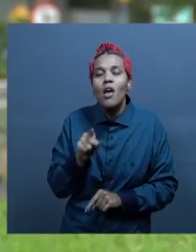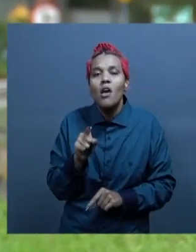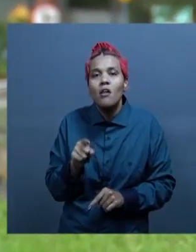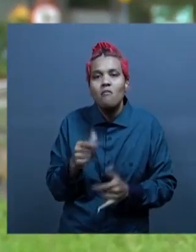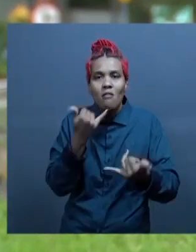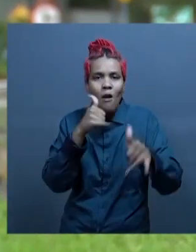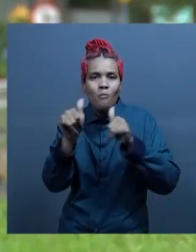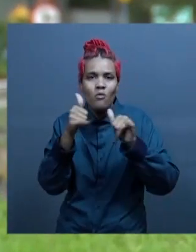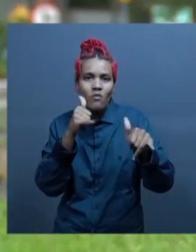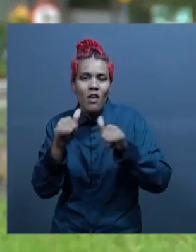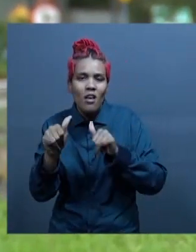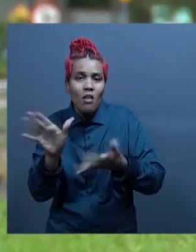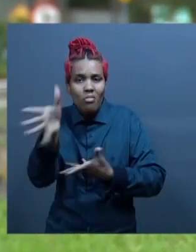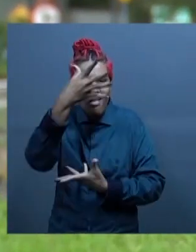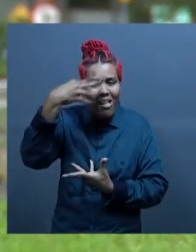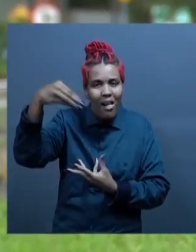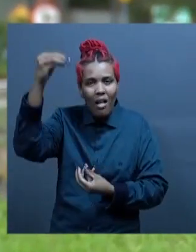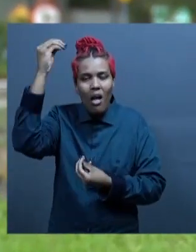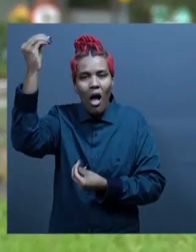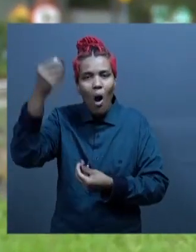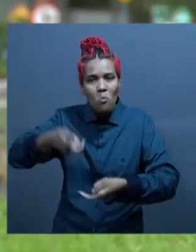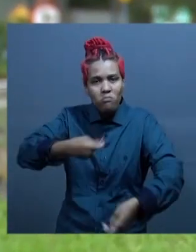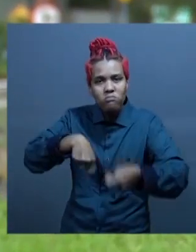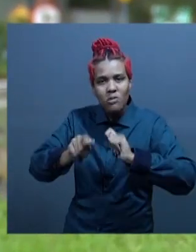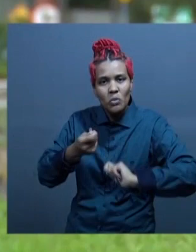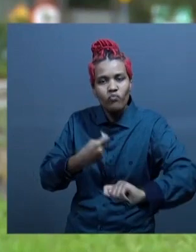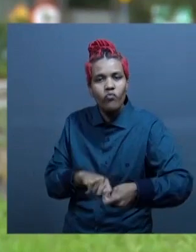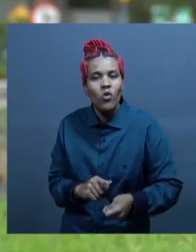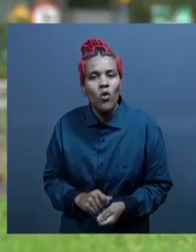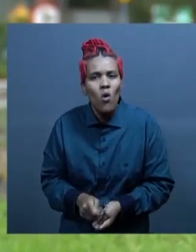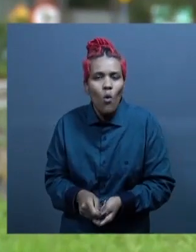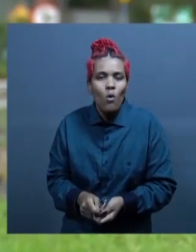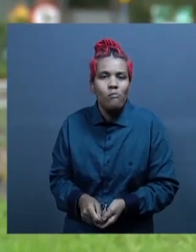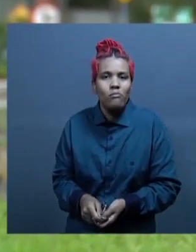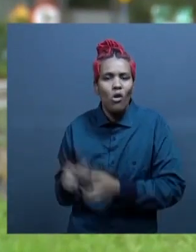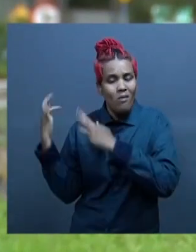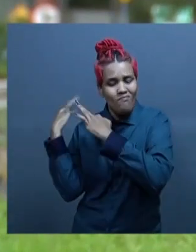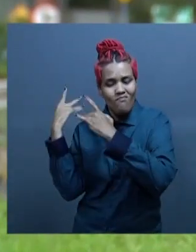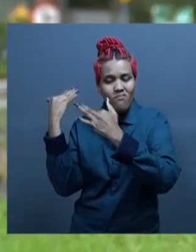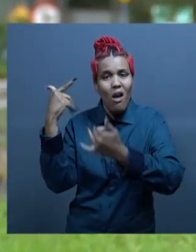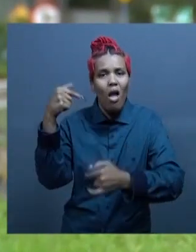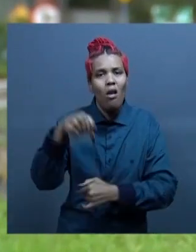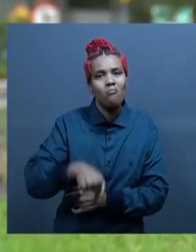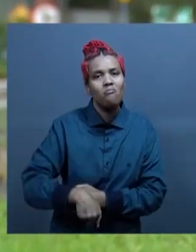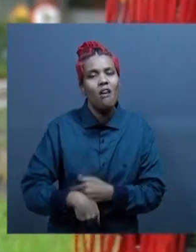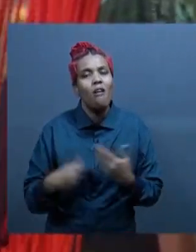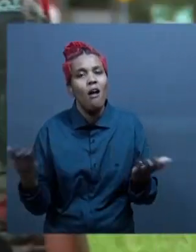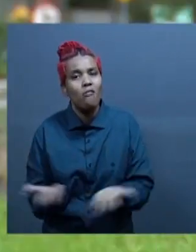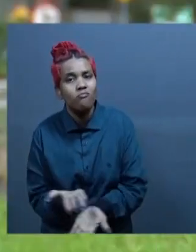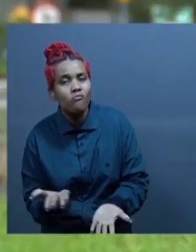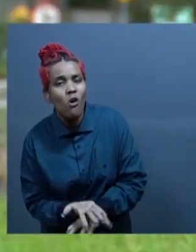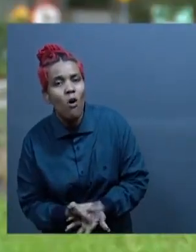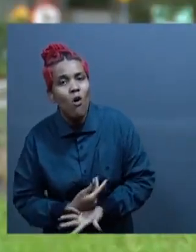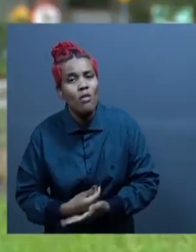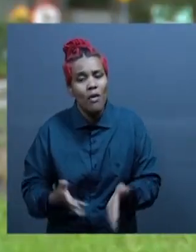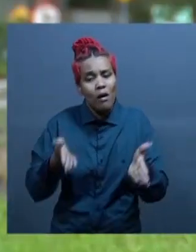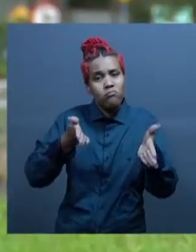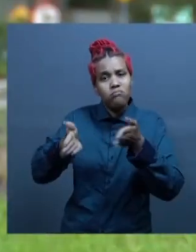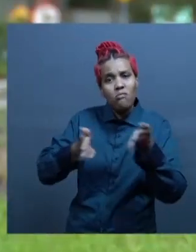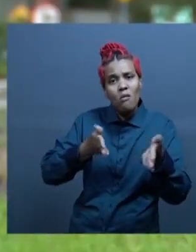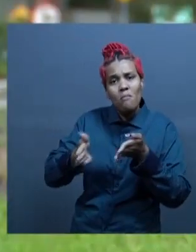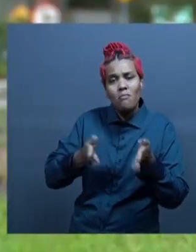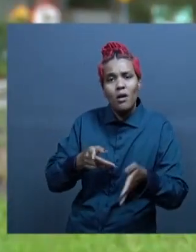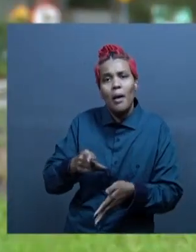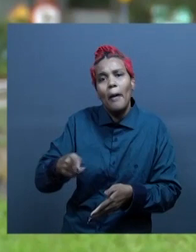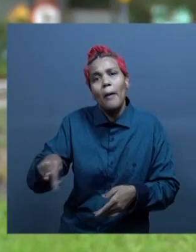é a alma do negócio e de uns tempos pra cá várias empresas estão aderindo campanhas em prol da diversidade um